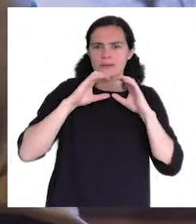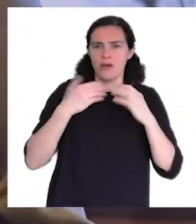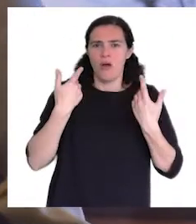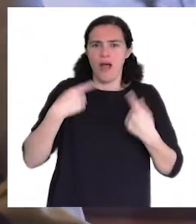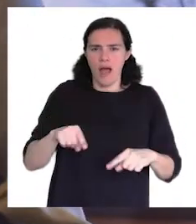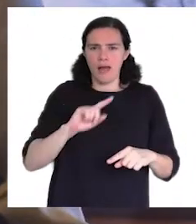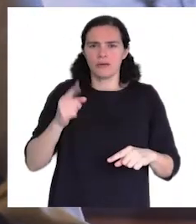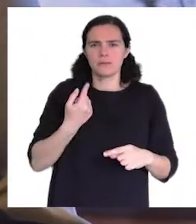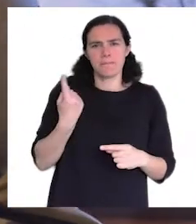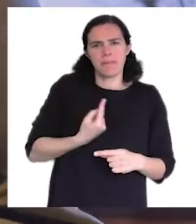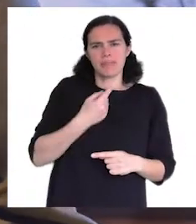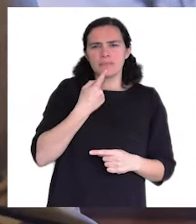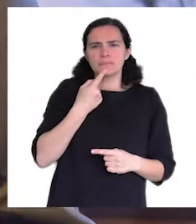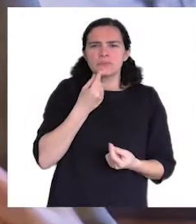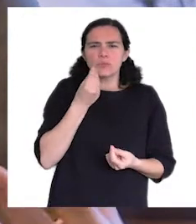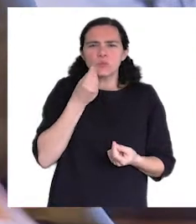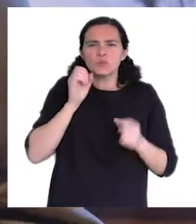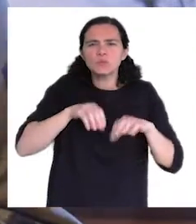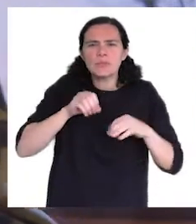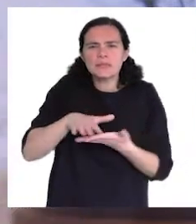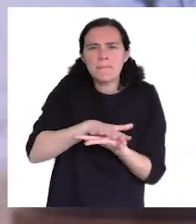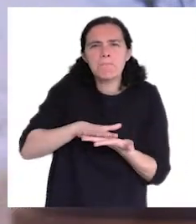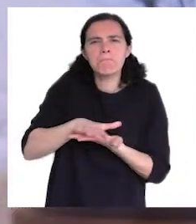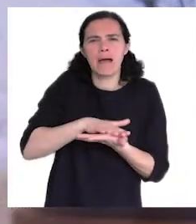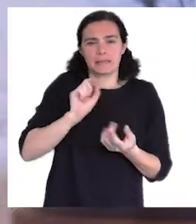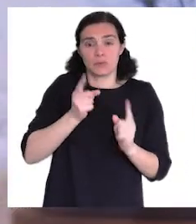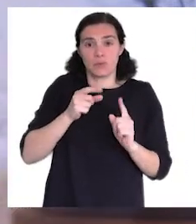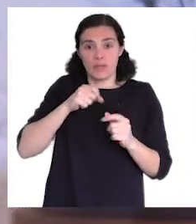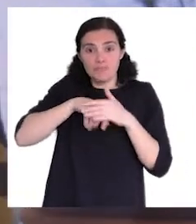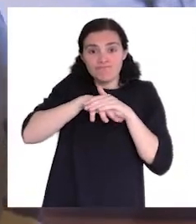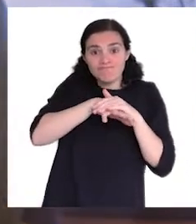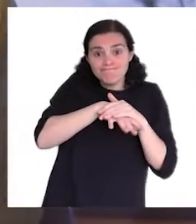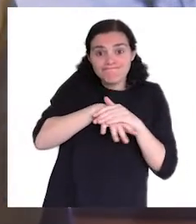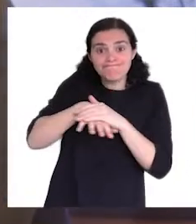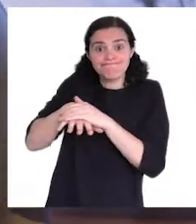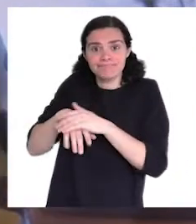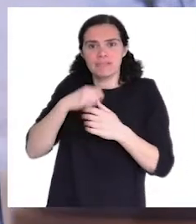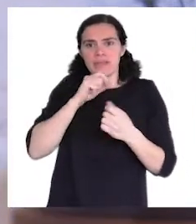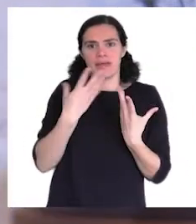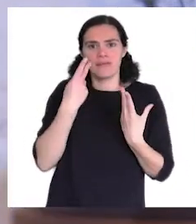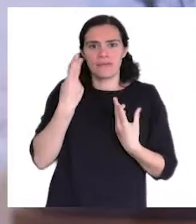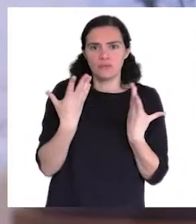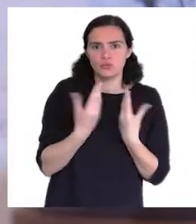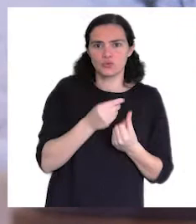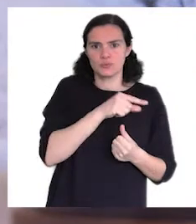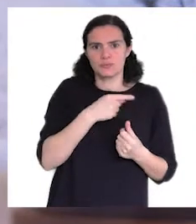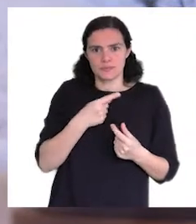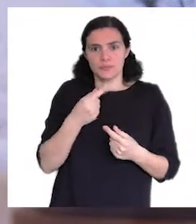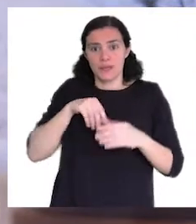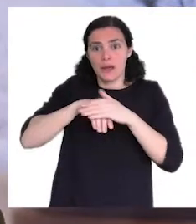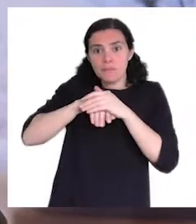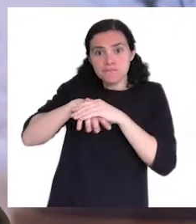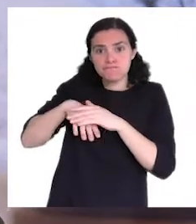passa na sua base, no fundo nos seus alicerces, que são as raízes e que habitam e coabitam